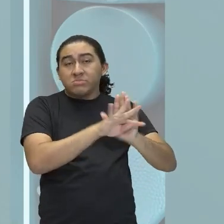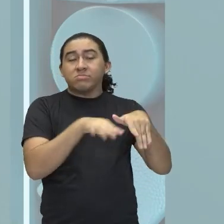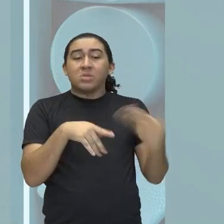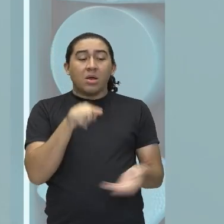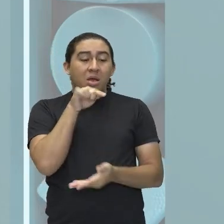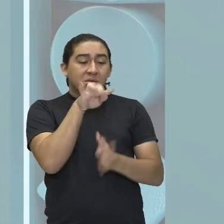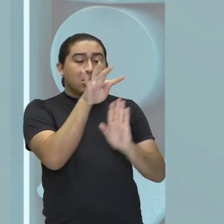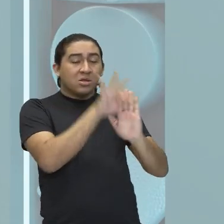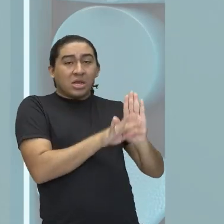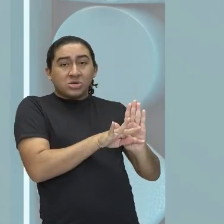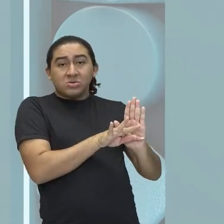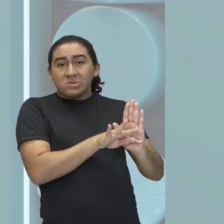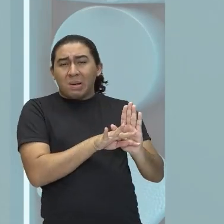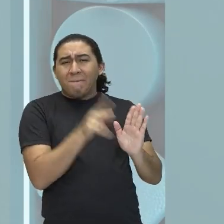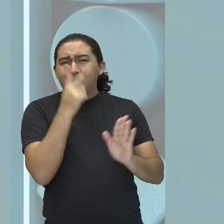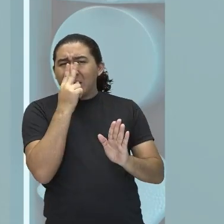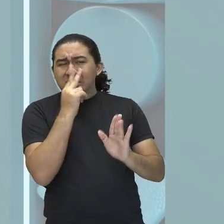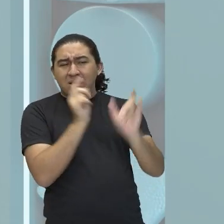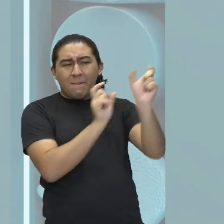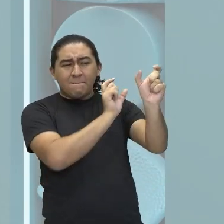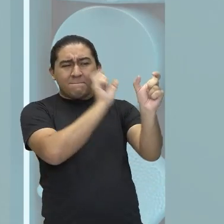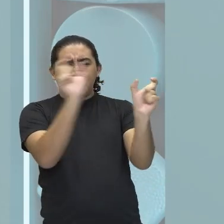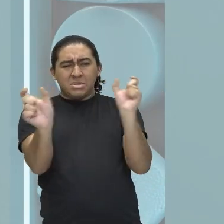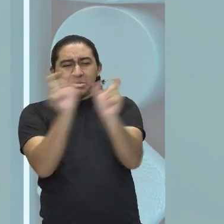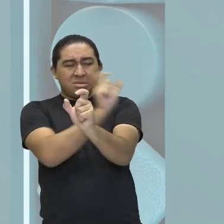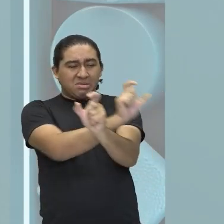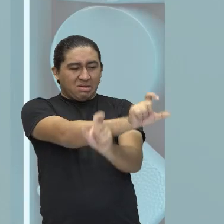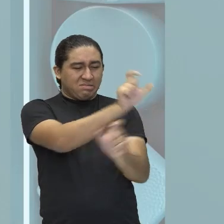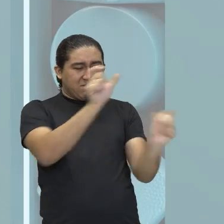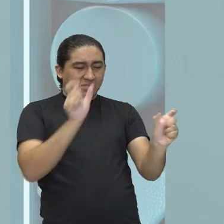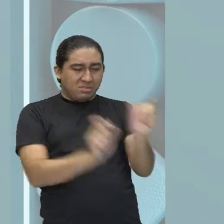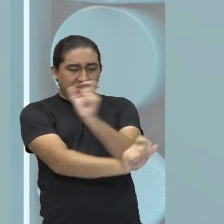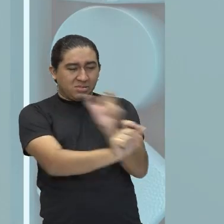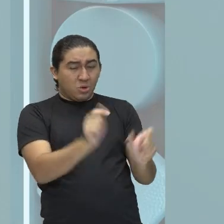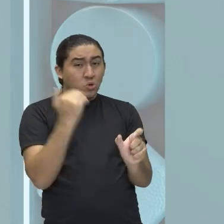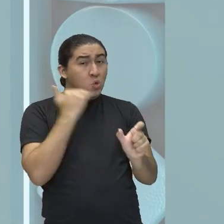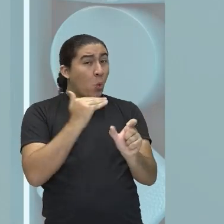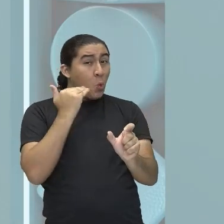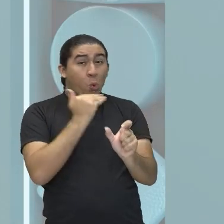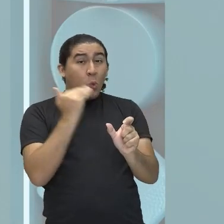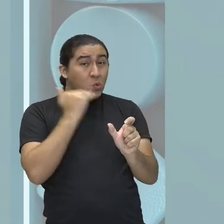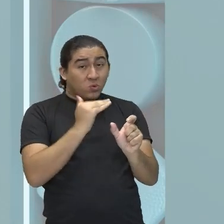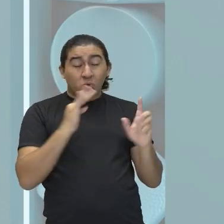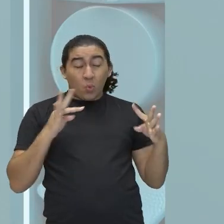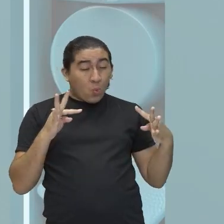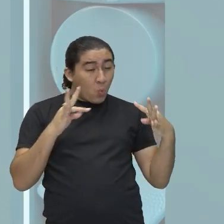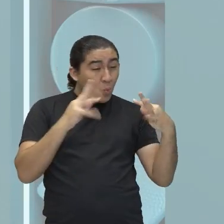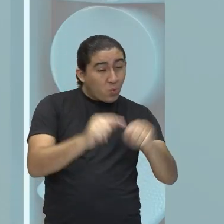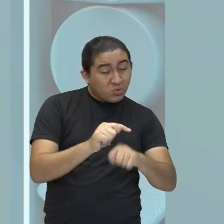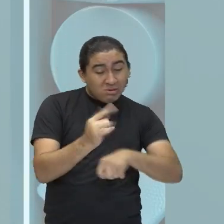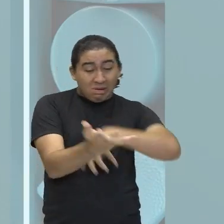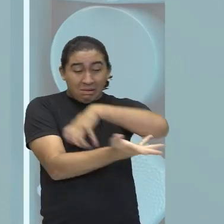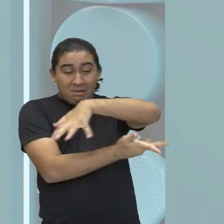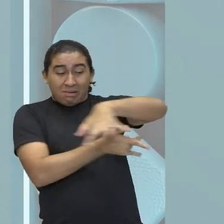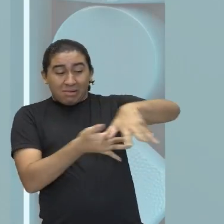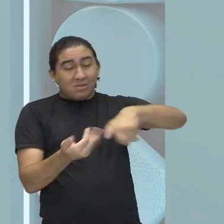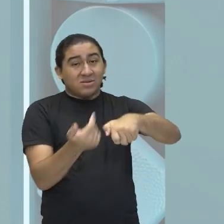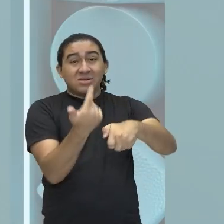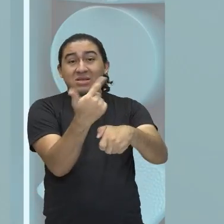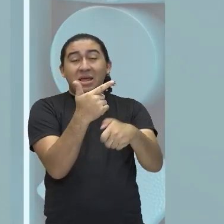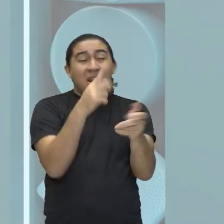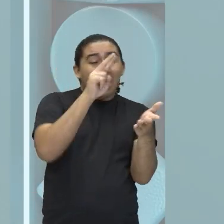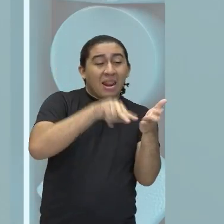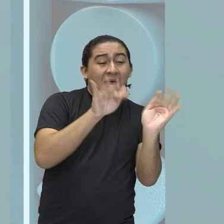texto completamente caótico. Perceba a presença do caos aí. Caótico, sem